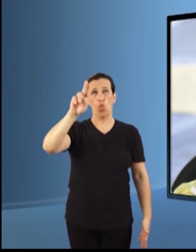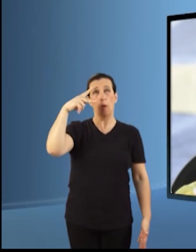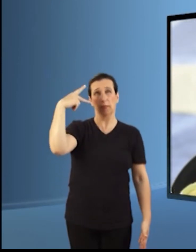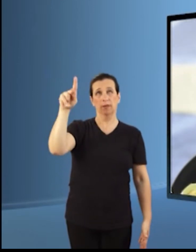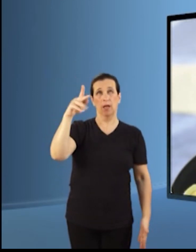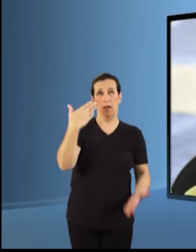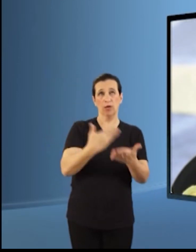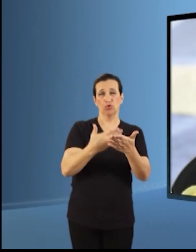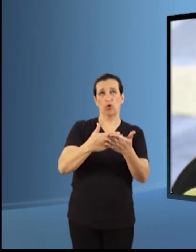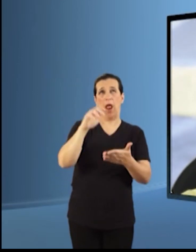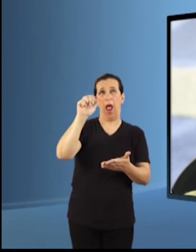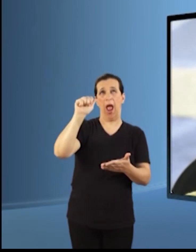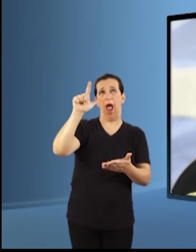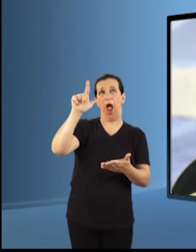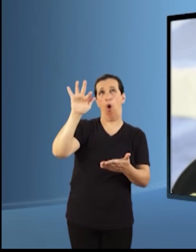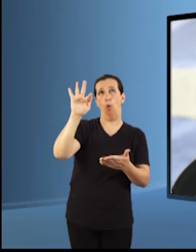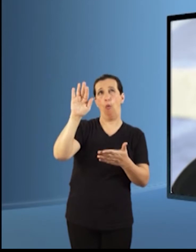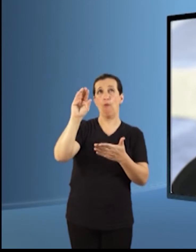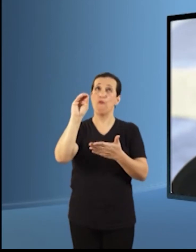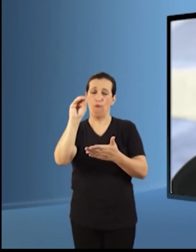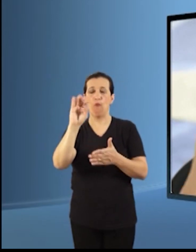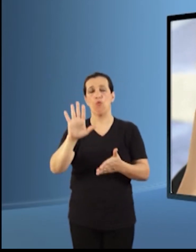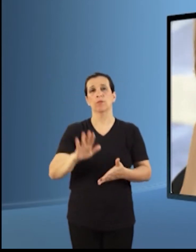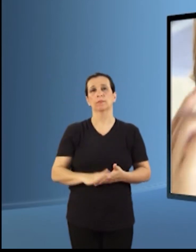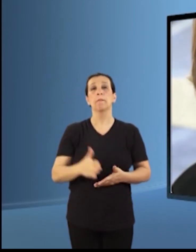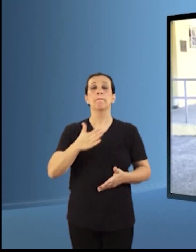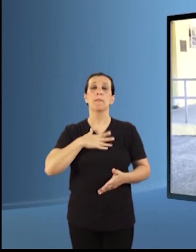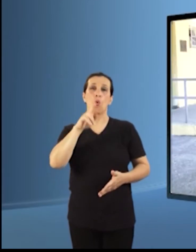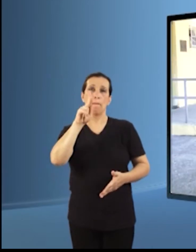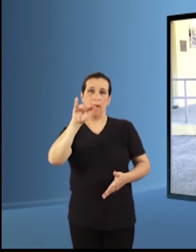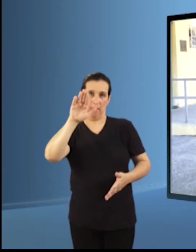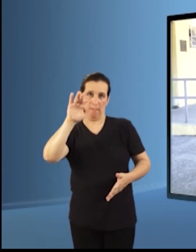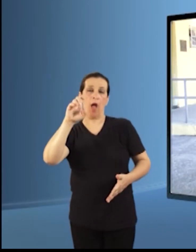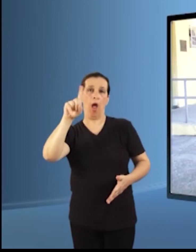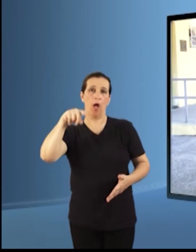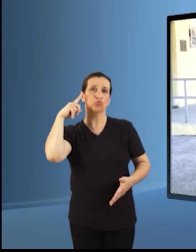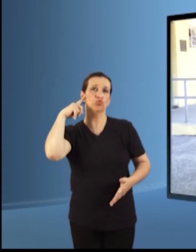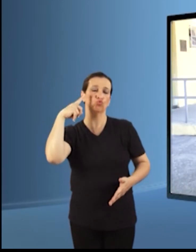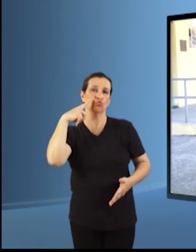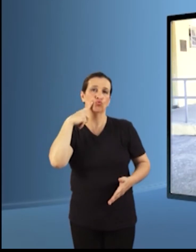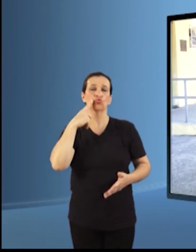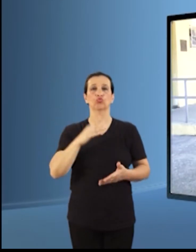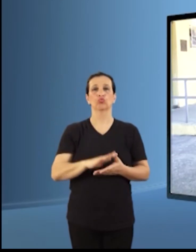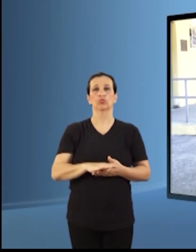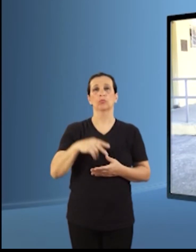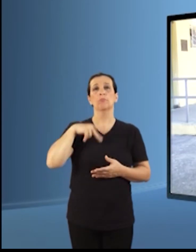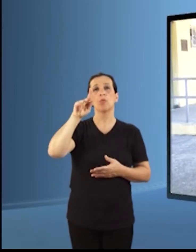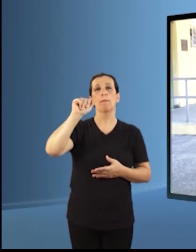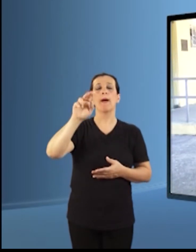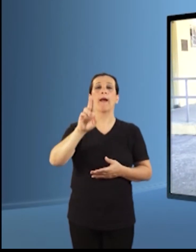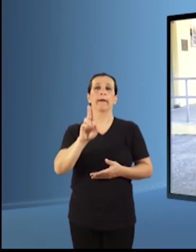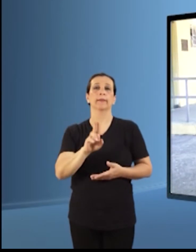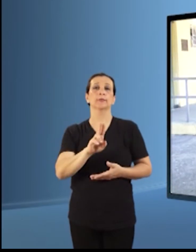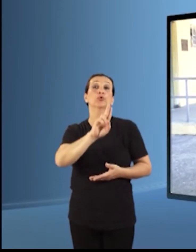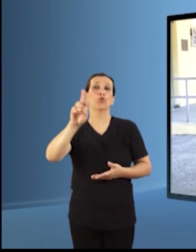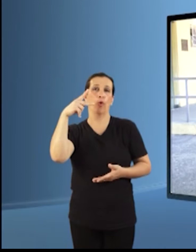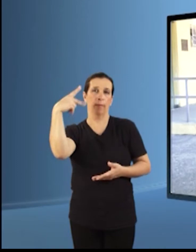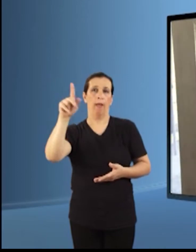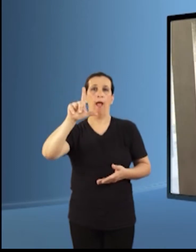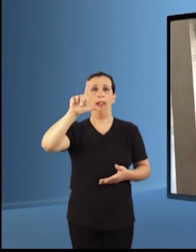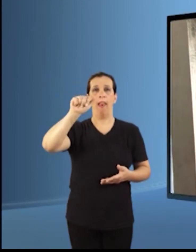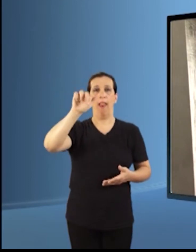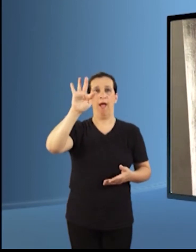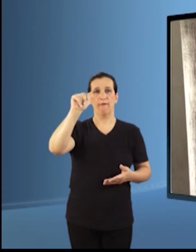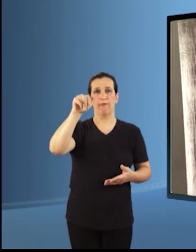né? O nome da minha escola é Alfa. E meus pais são surdos e meu pai,